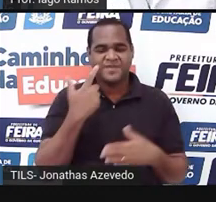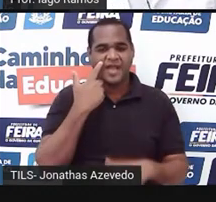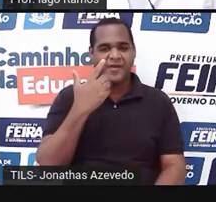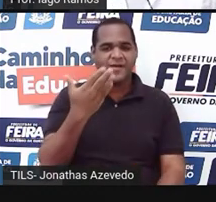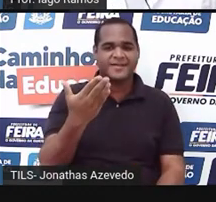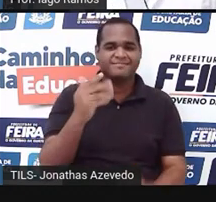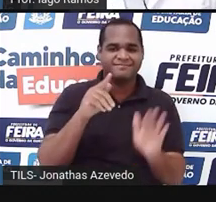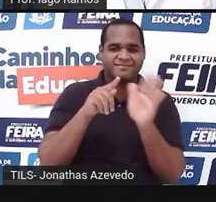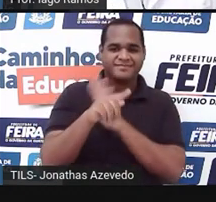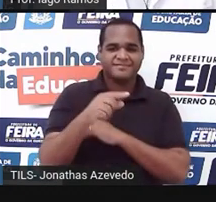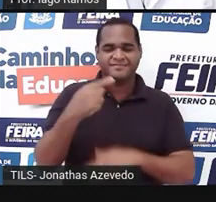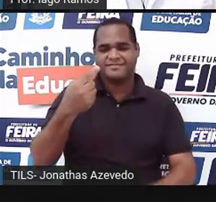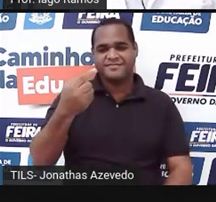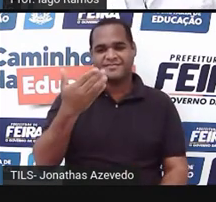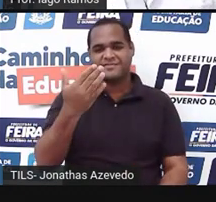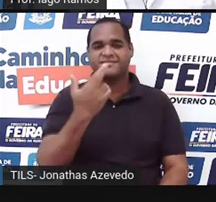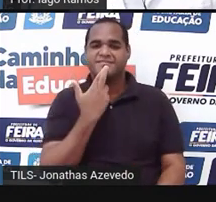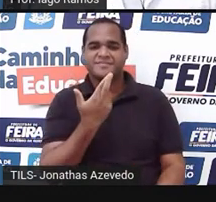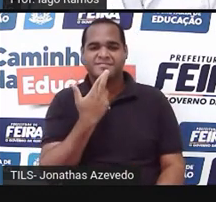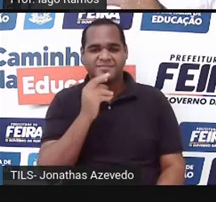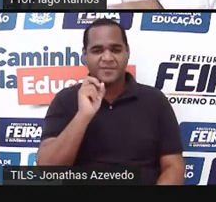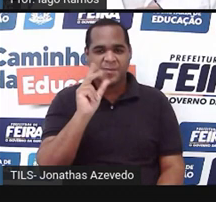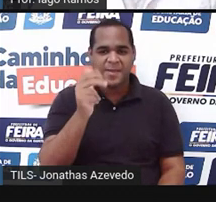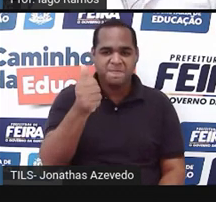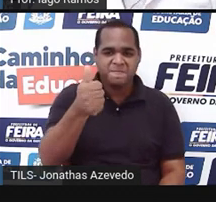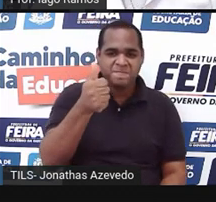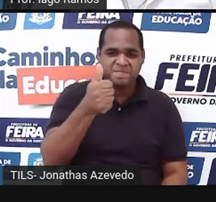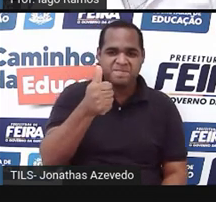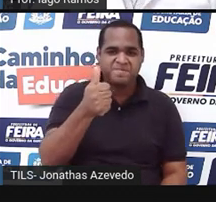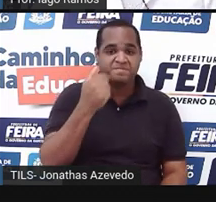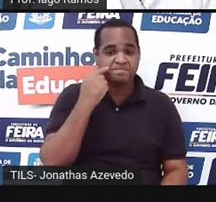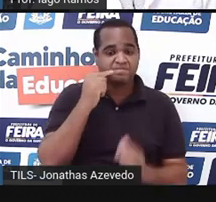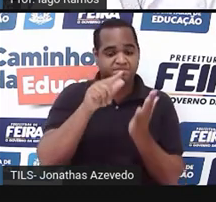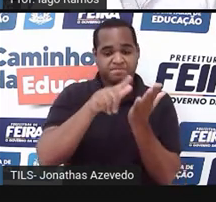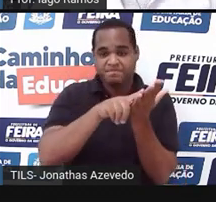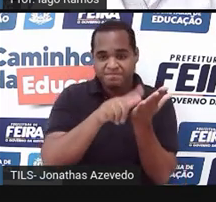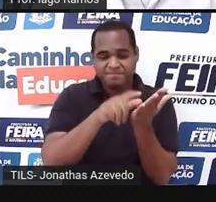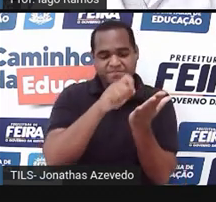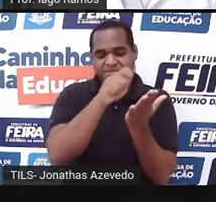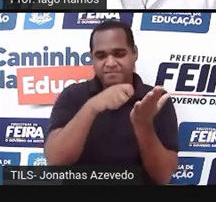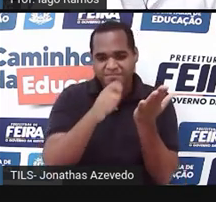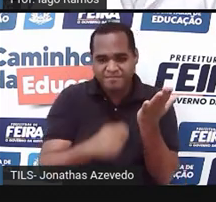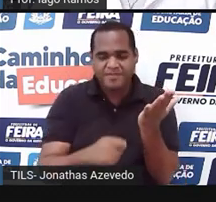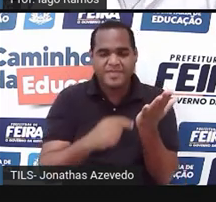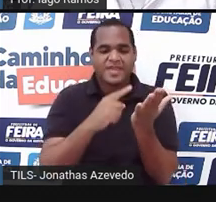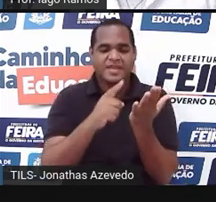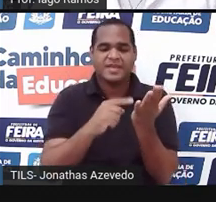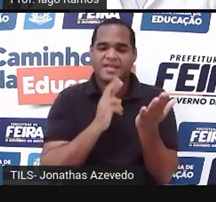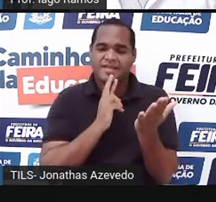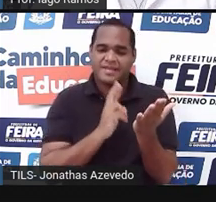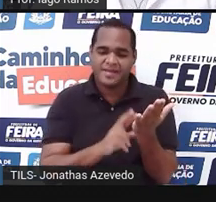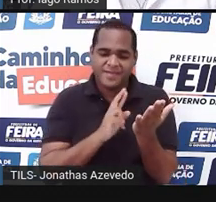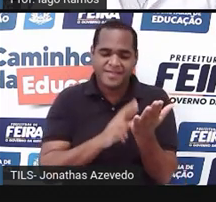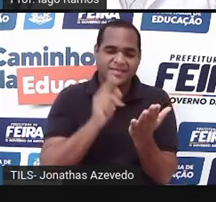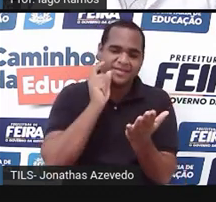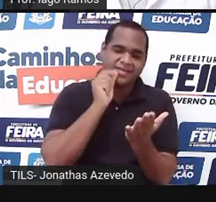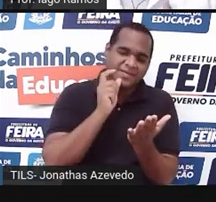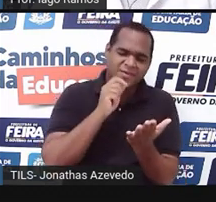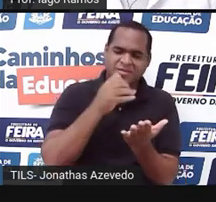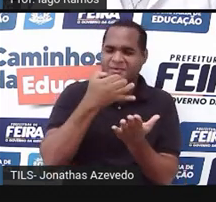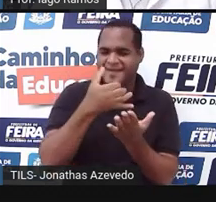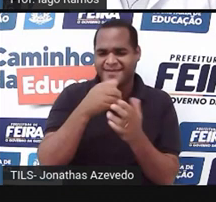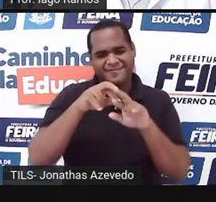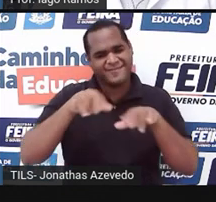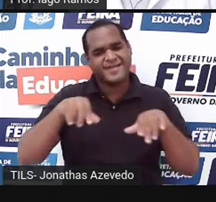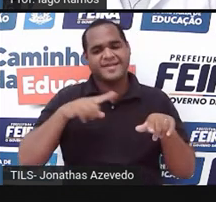primeira perguntinha para você responder tá caderno um lápis e borracha ou caneta porque você vai